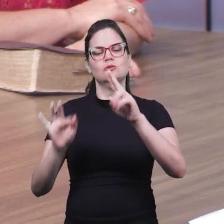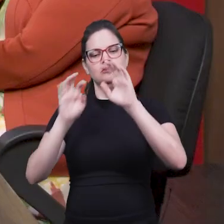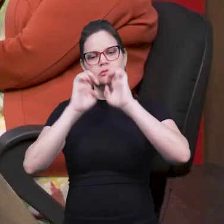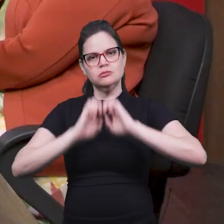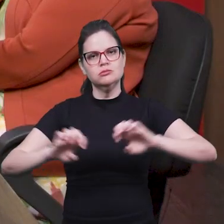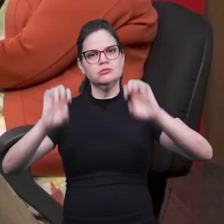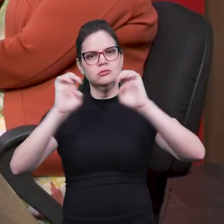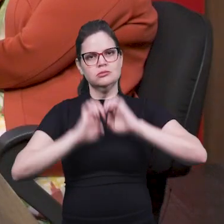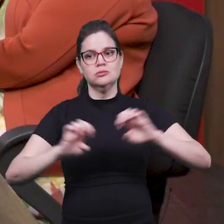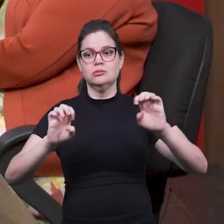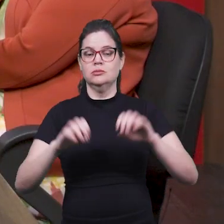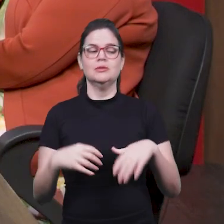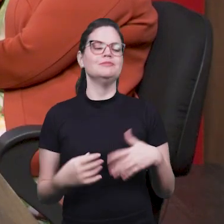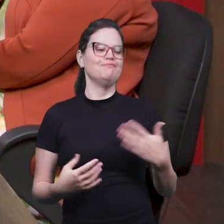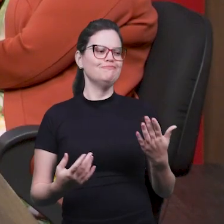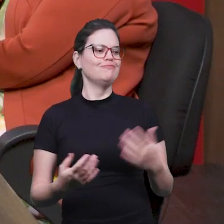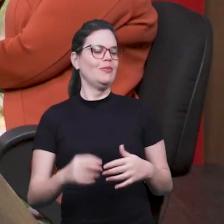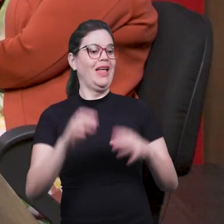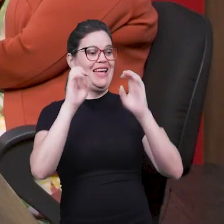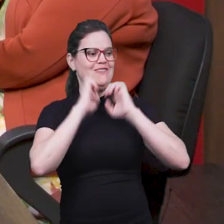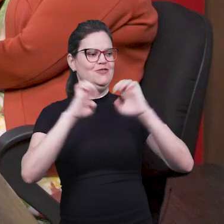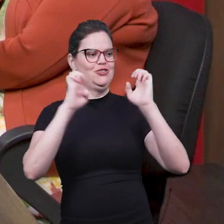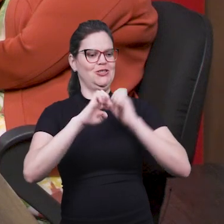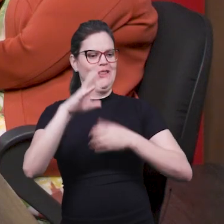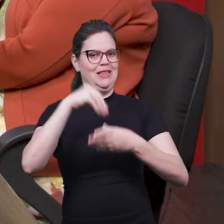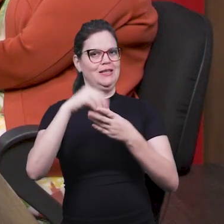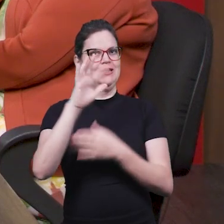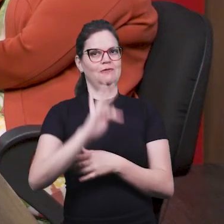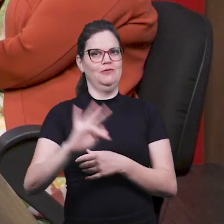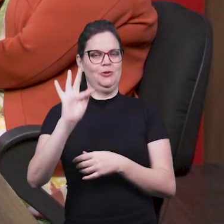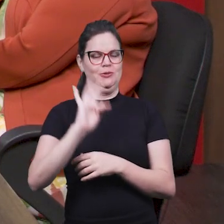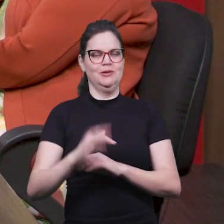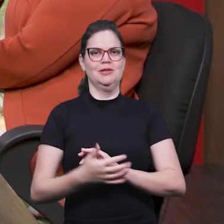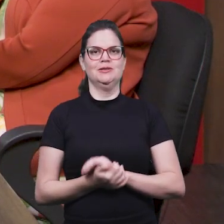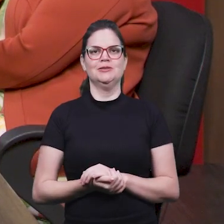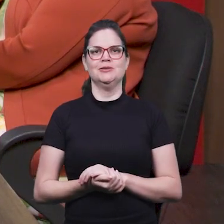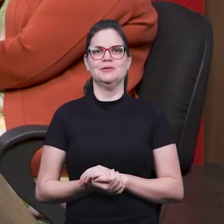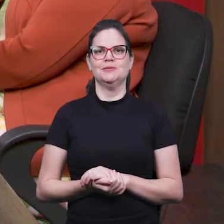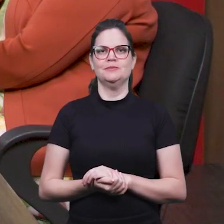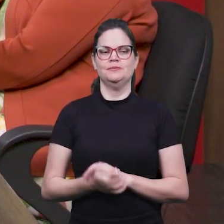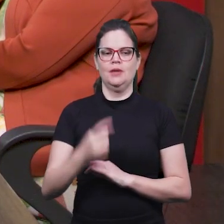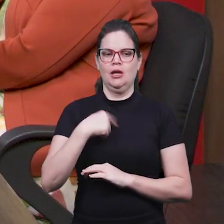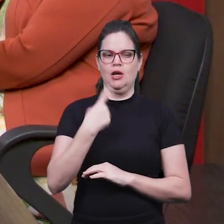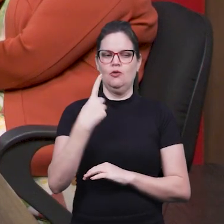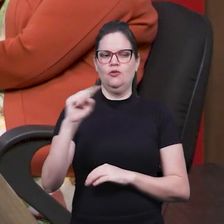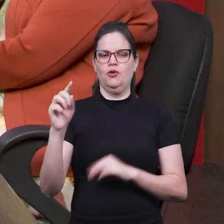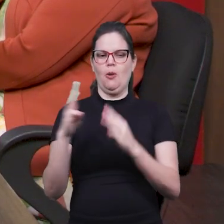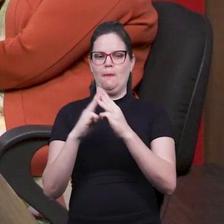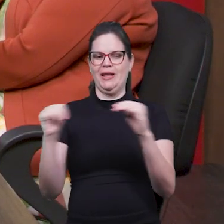A evangelização na faculdade, eu fui ao Manaim pela primeira vez.